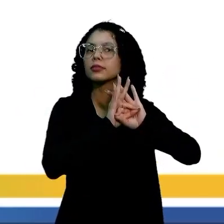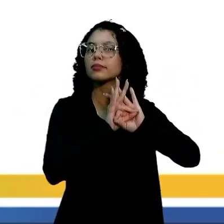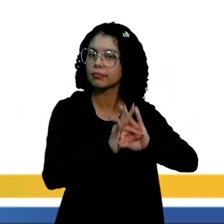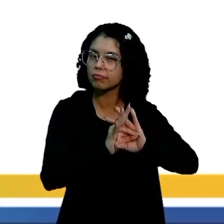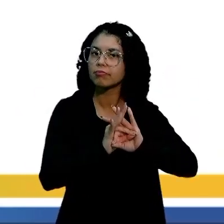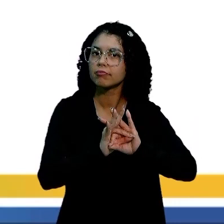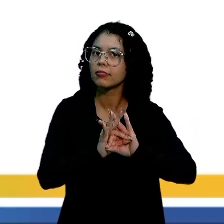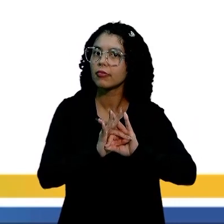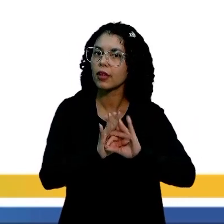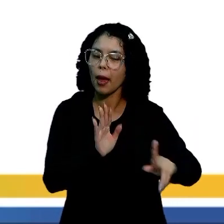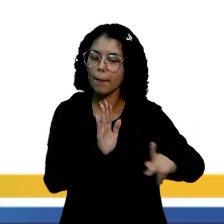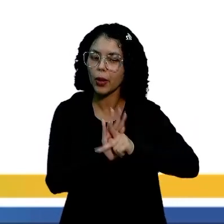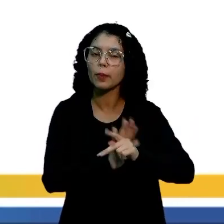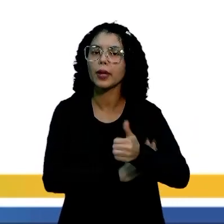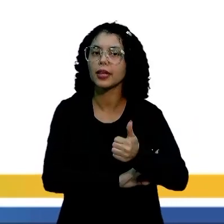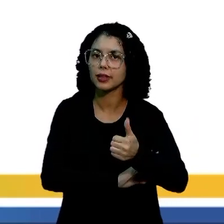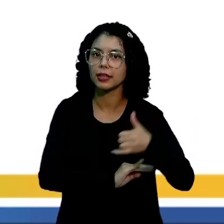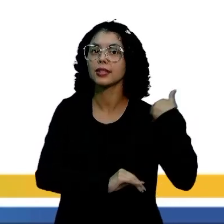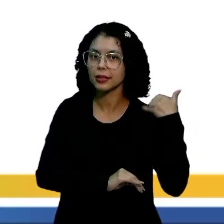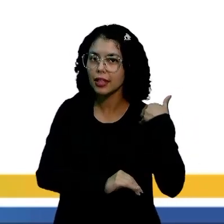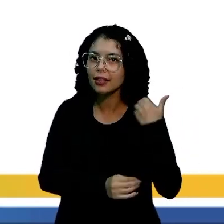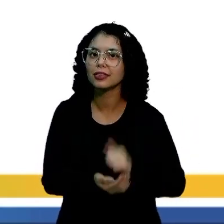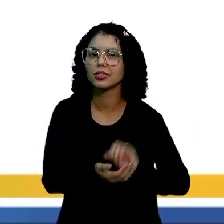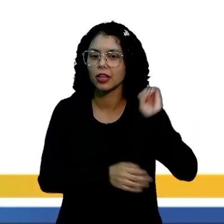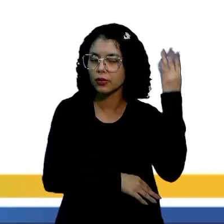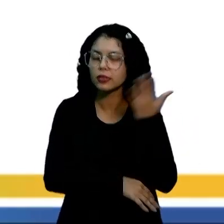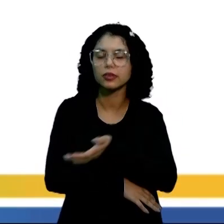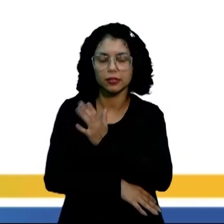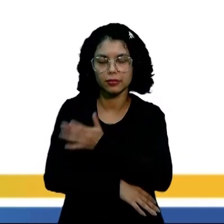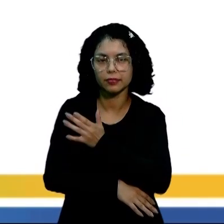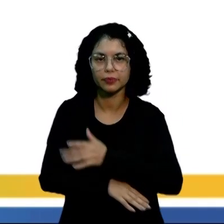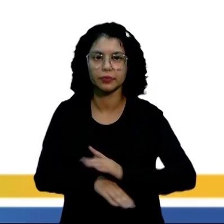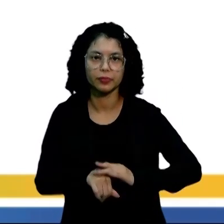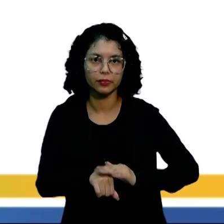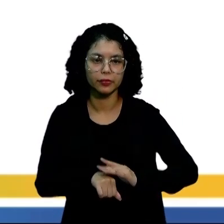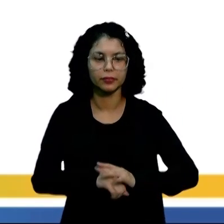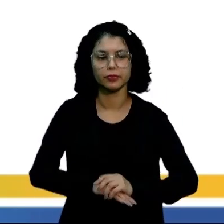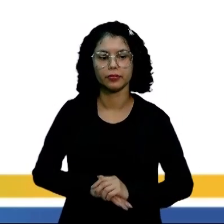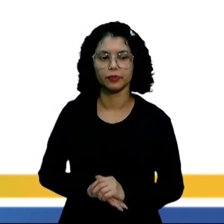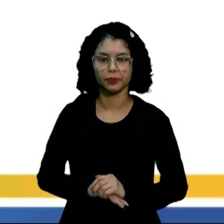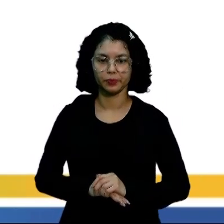à faixa com que ocorre essa doença do coração, ok?